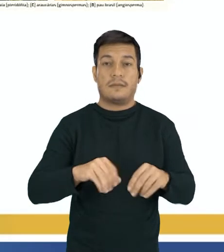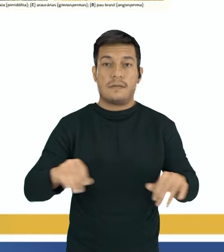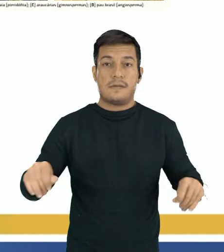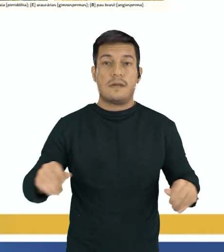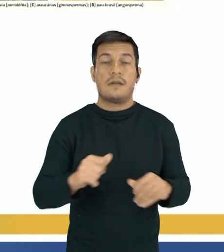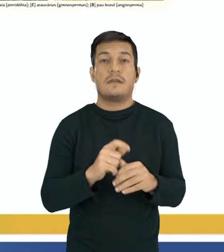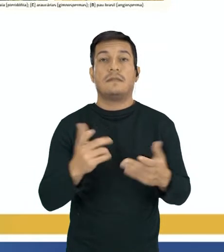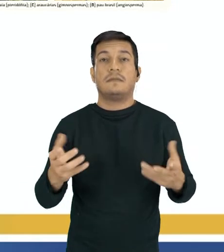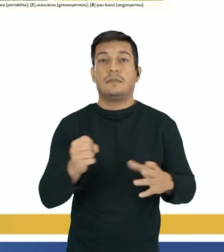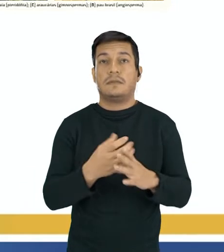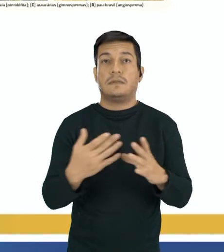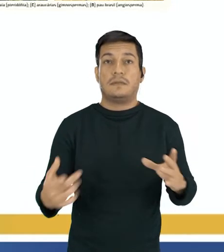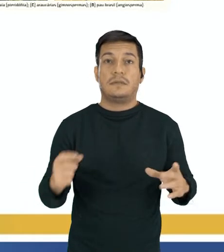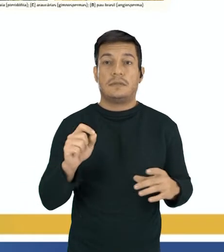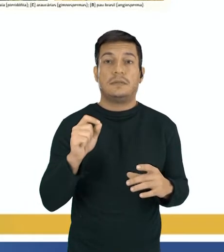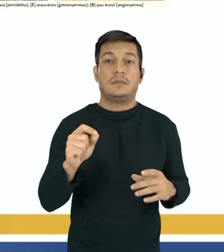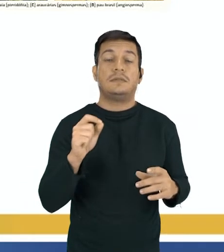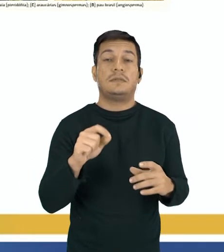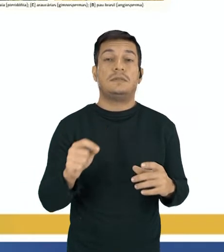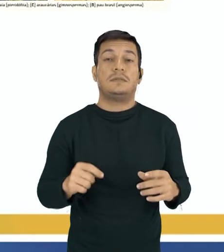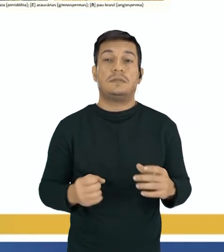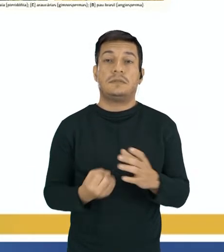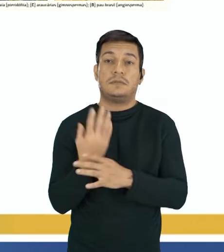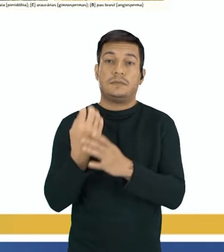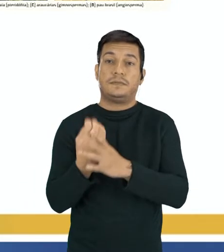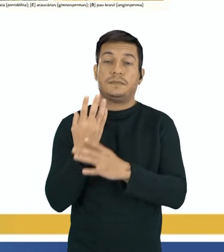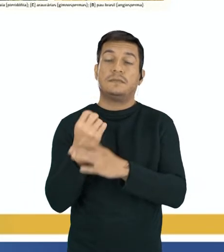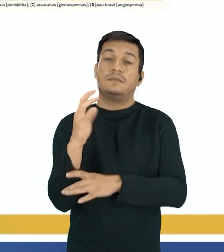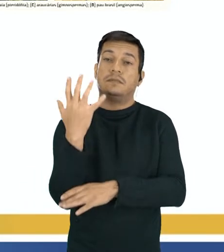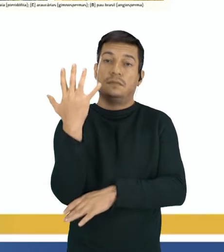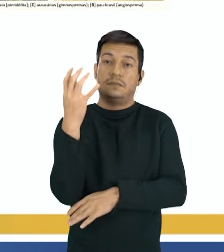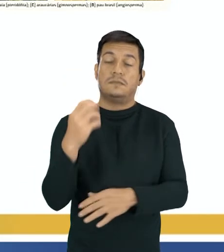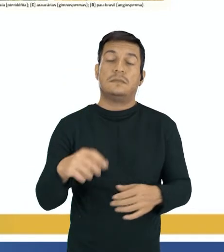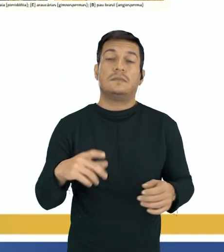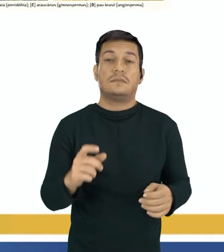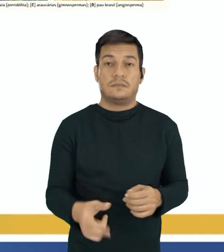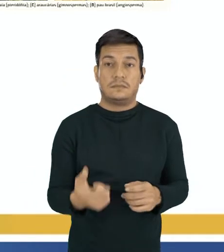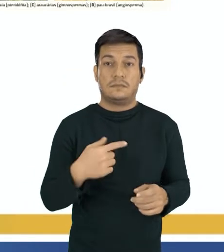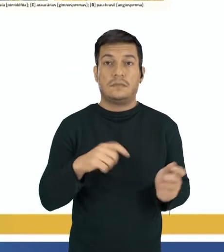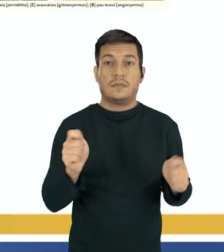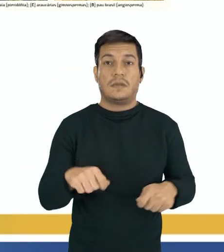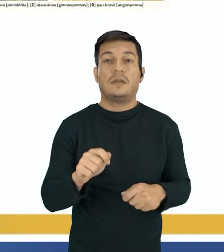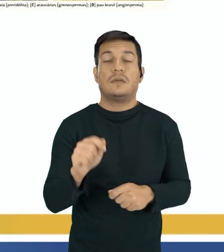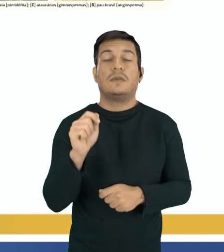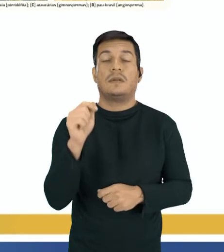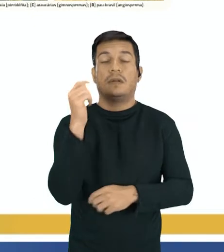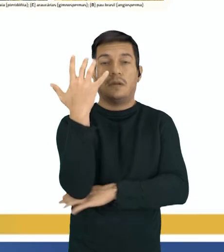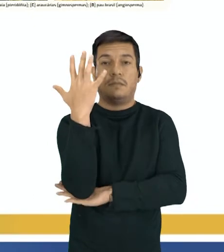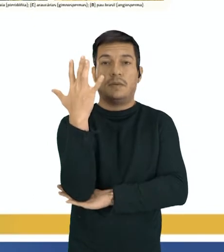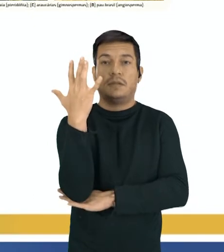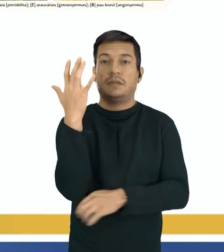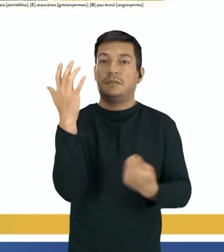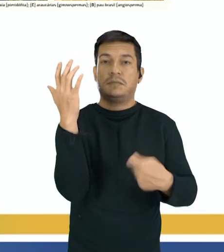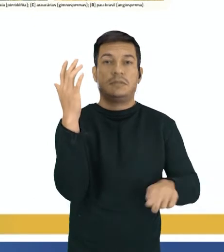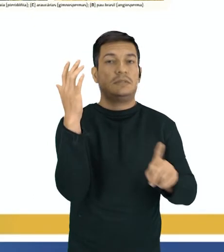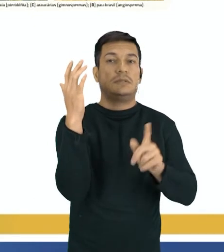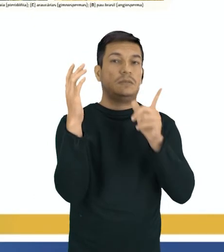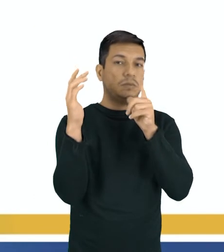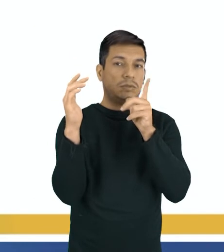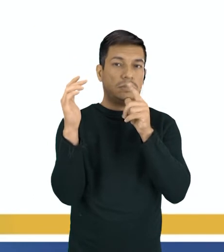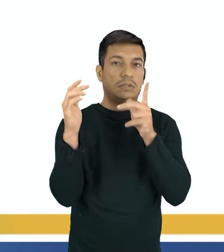características reprodutivas foram surgindo que possibilitaram com que essas plantas não dependessem mais de água